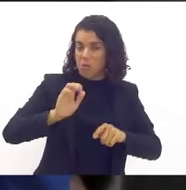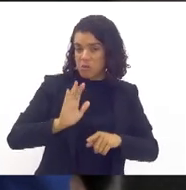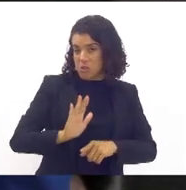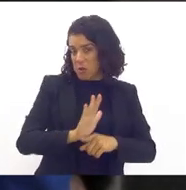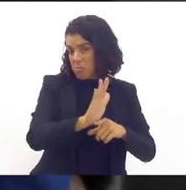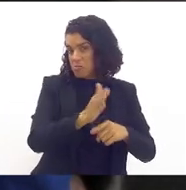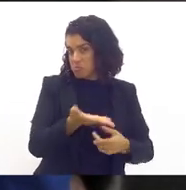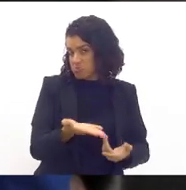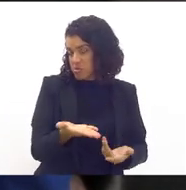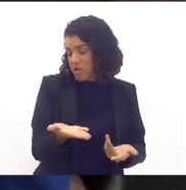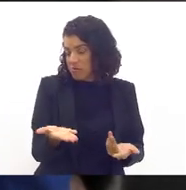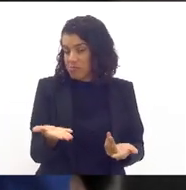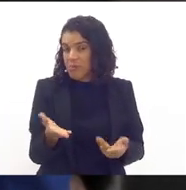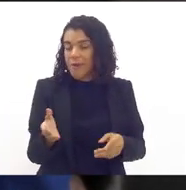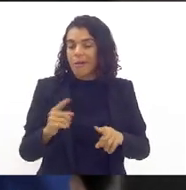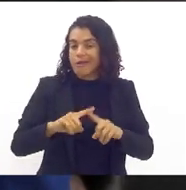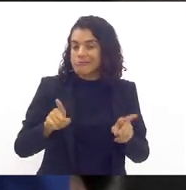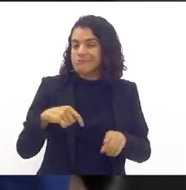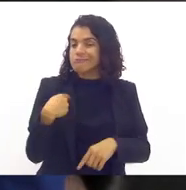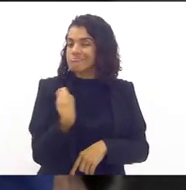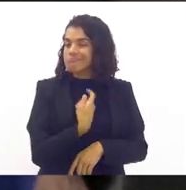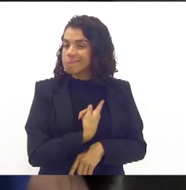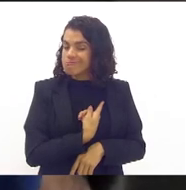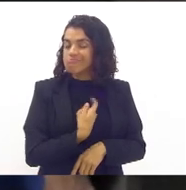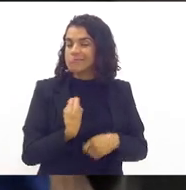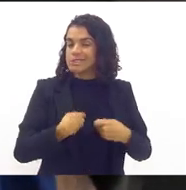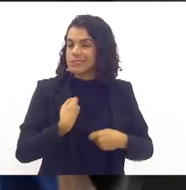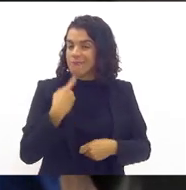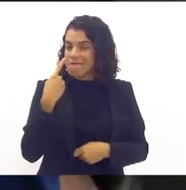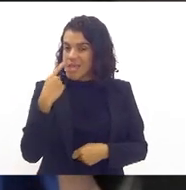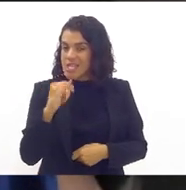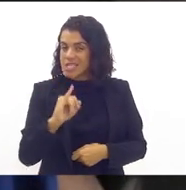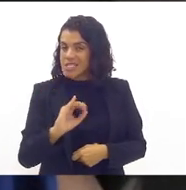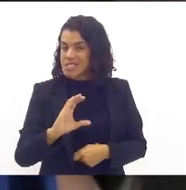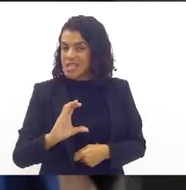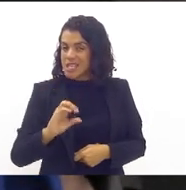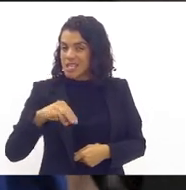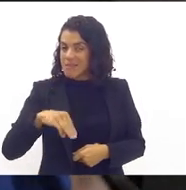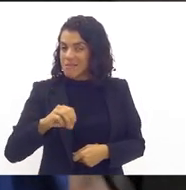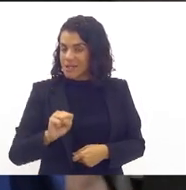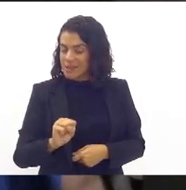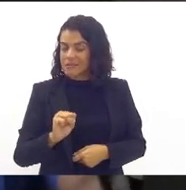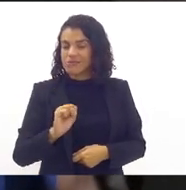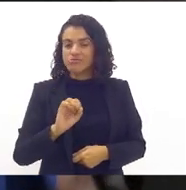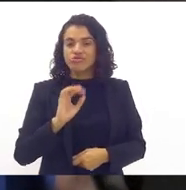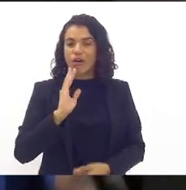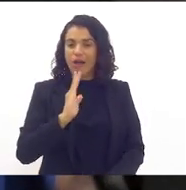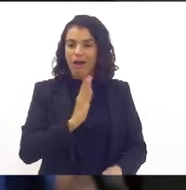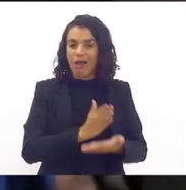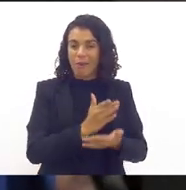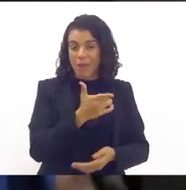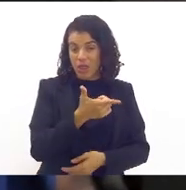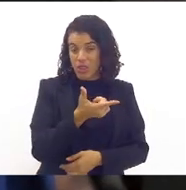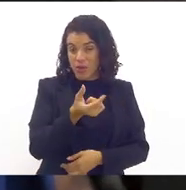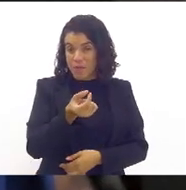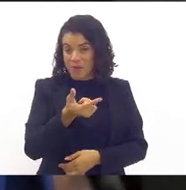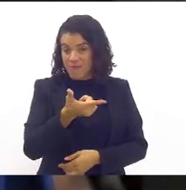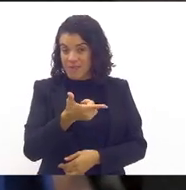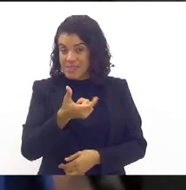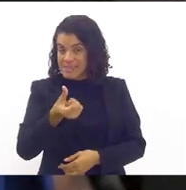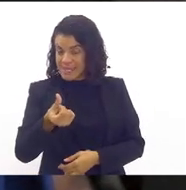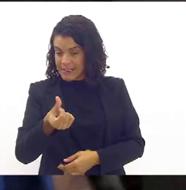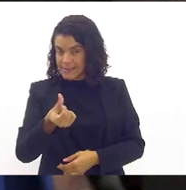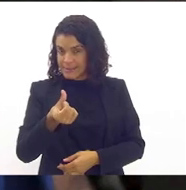destino, a gente tem que ver que o ICMS só acaba a partir de